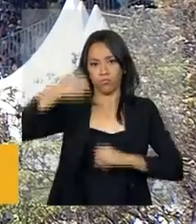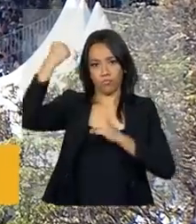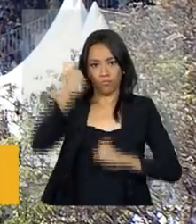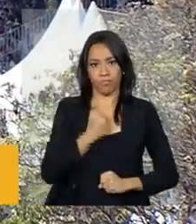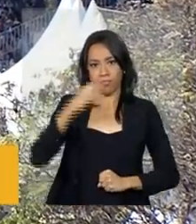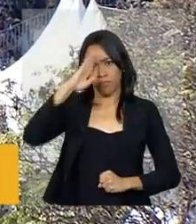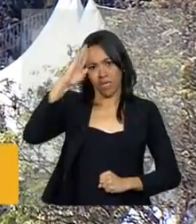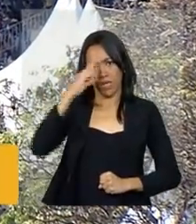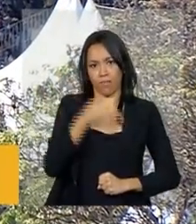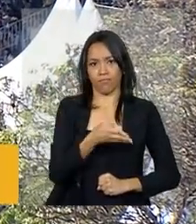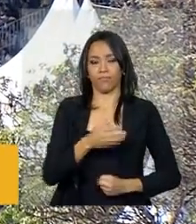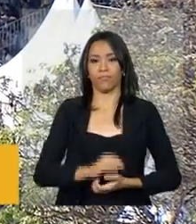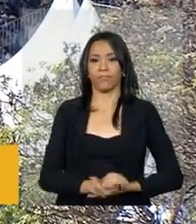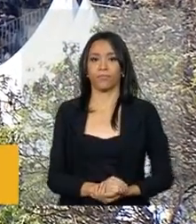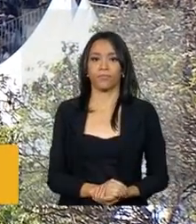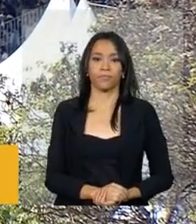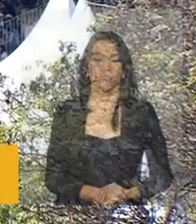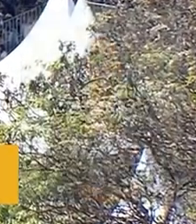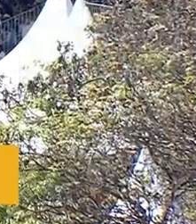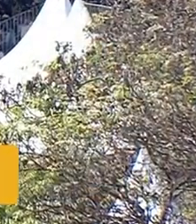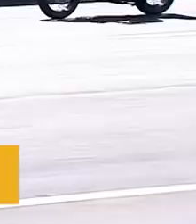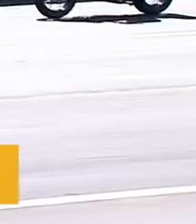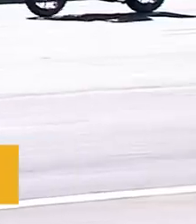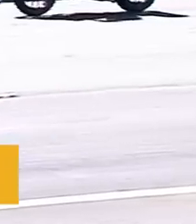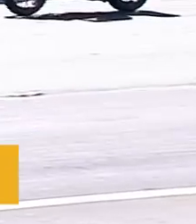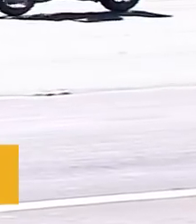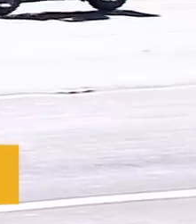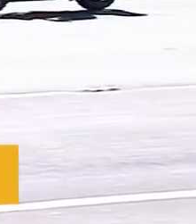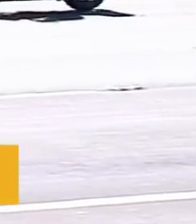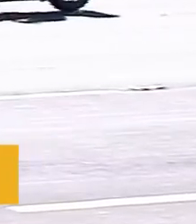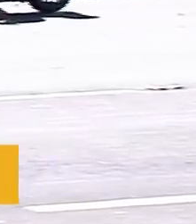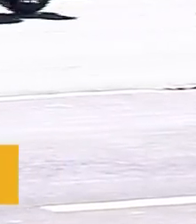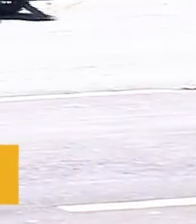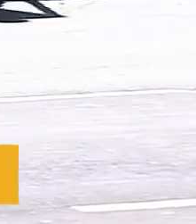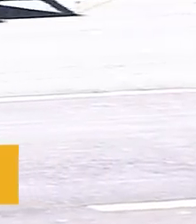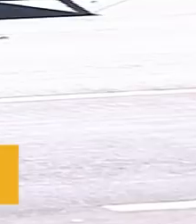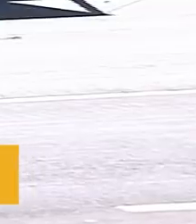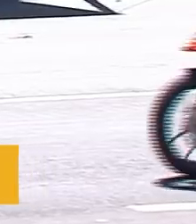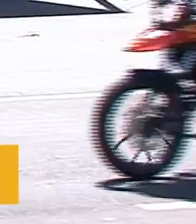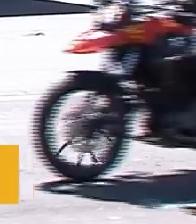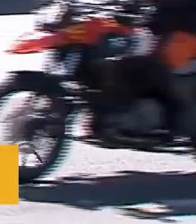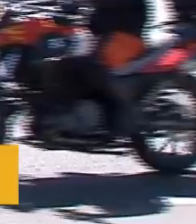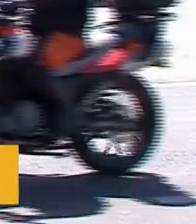O destacamento é comandado pelo Major Lourival Rosa Correa.